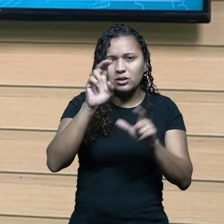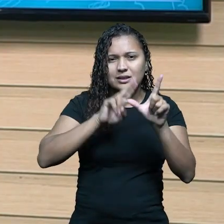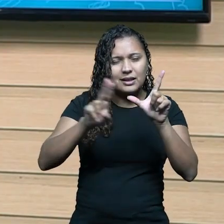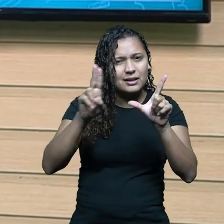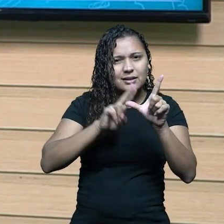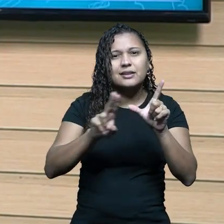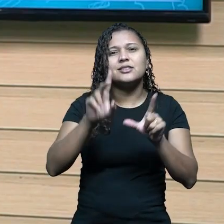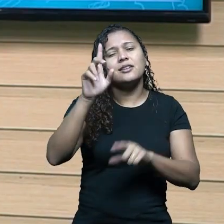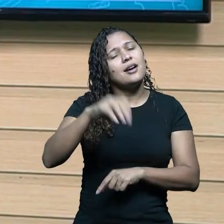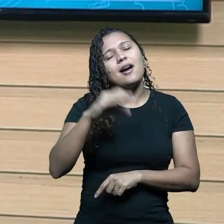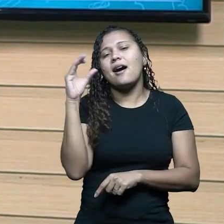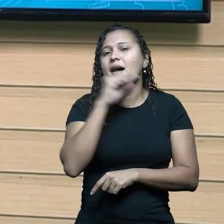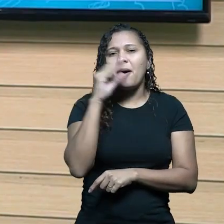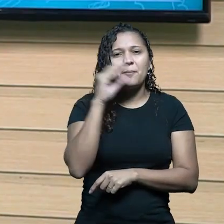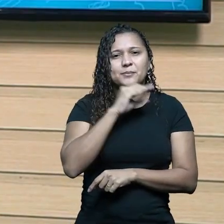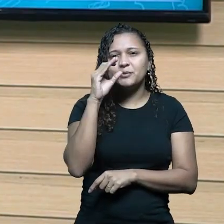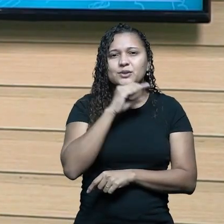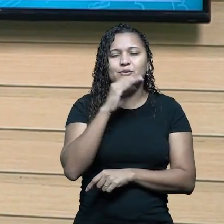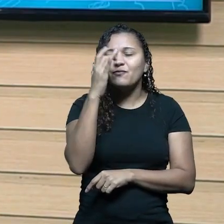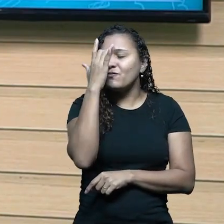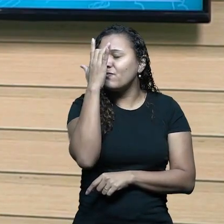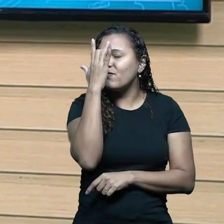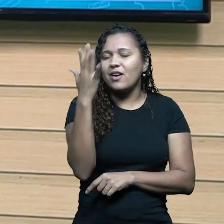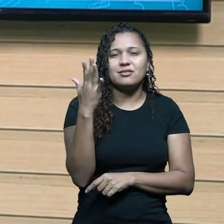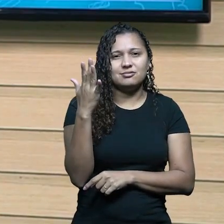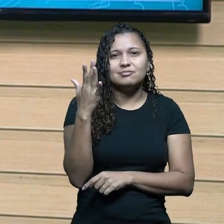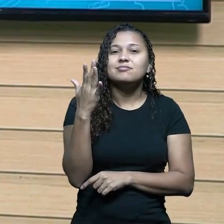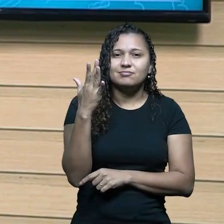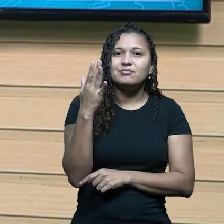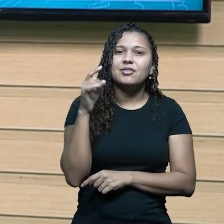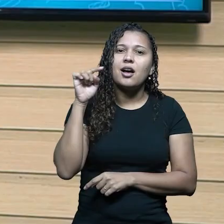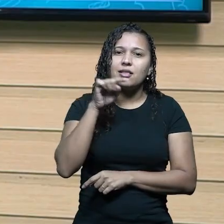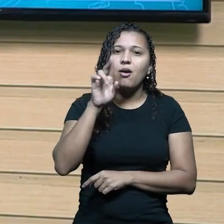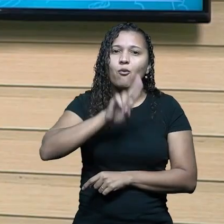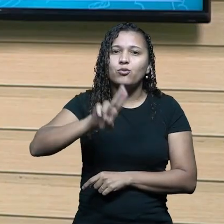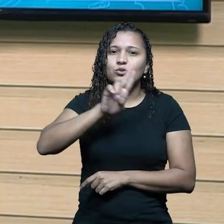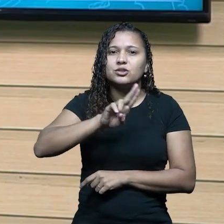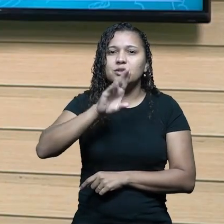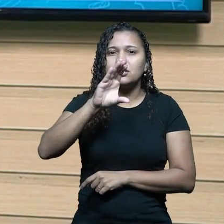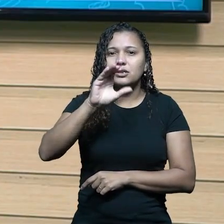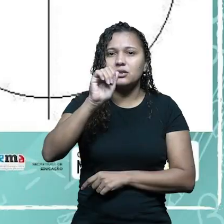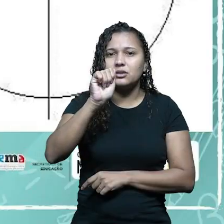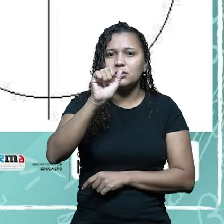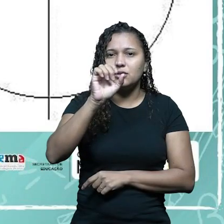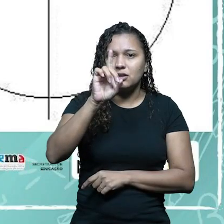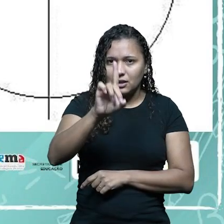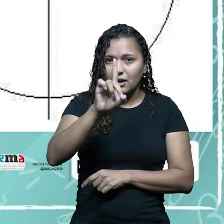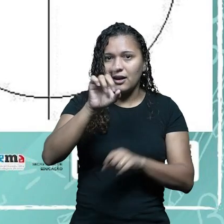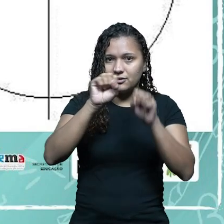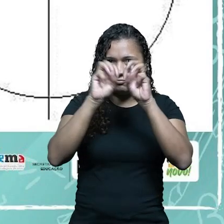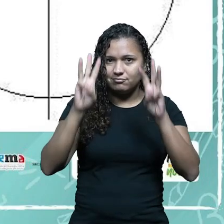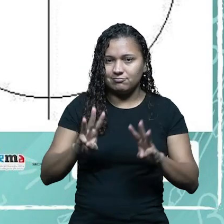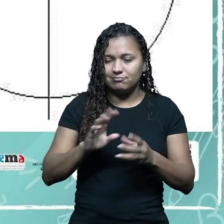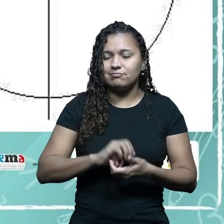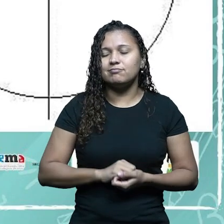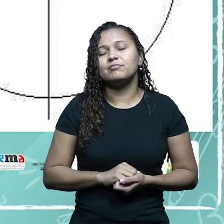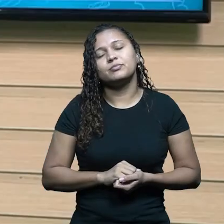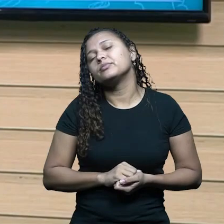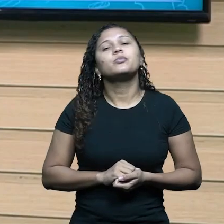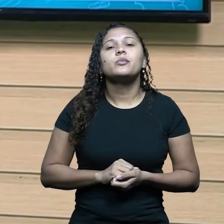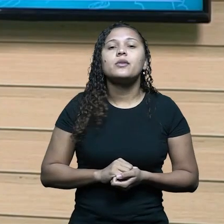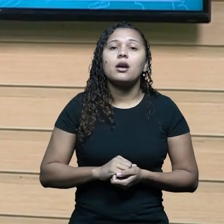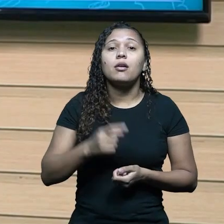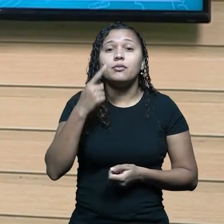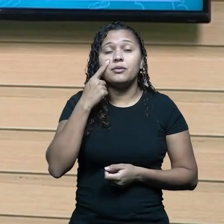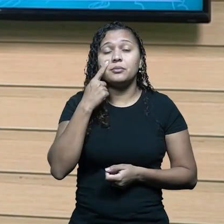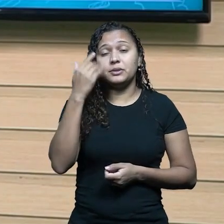muito mais rápido e mais prático com o software CAD. Sistema de coordenadas.